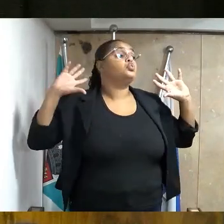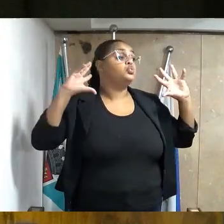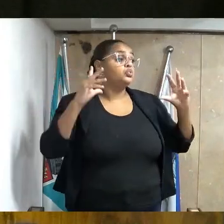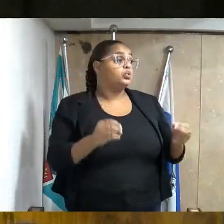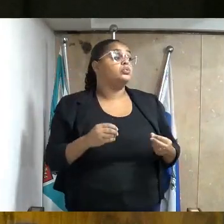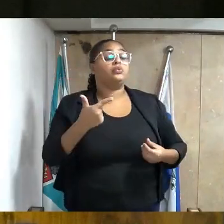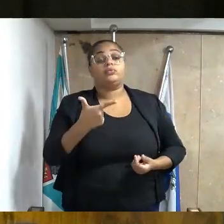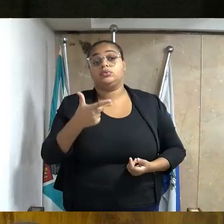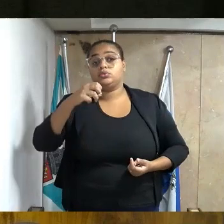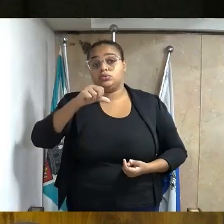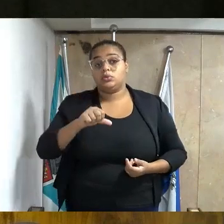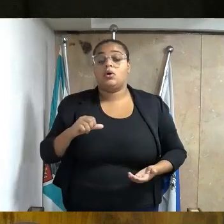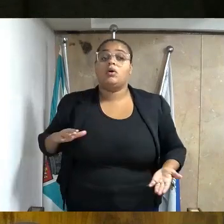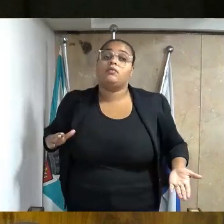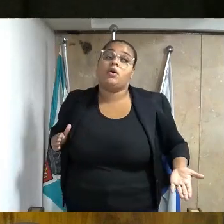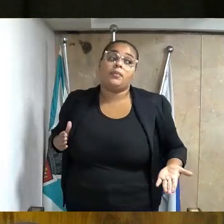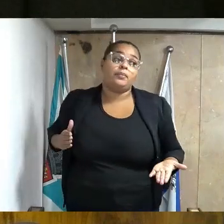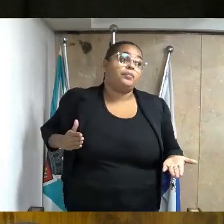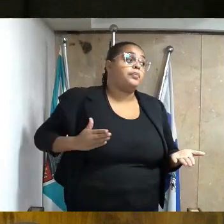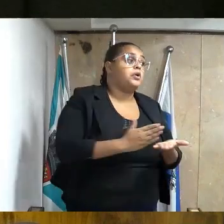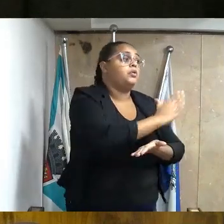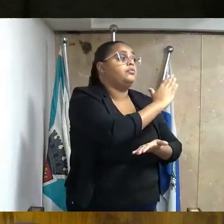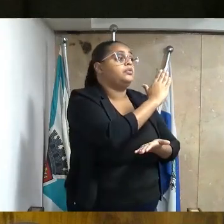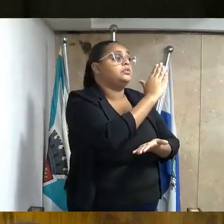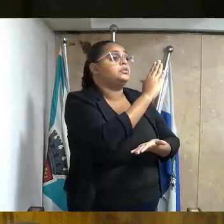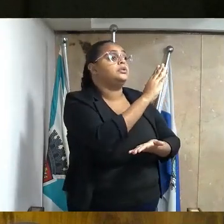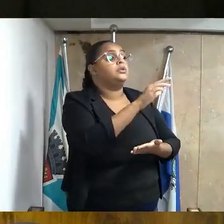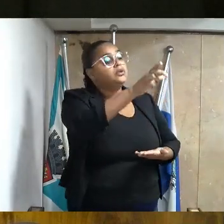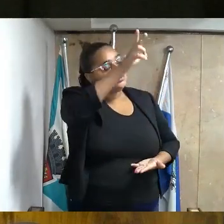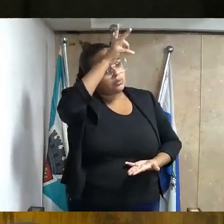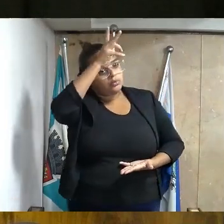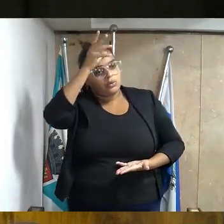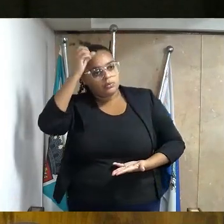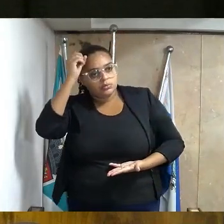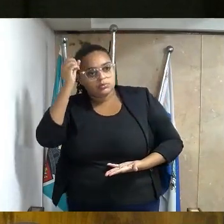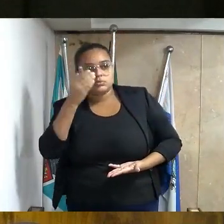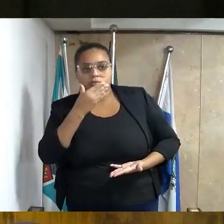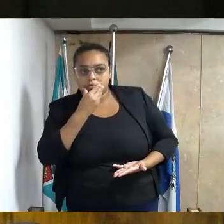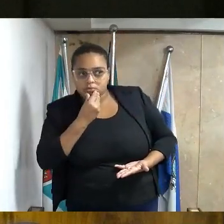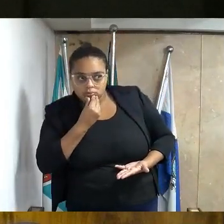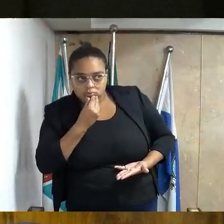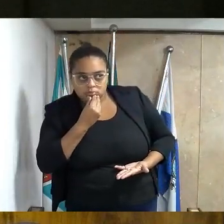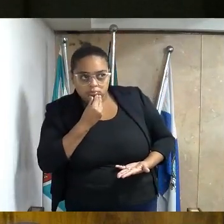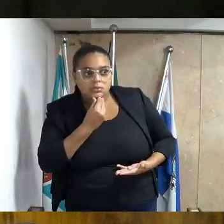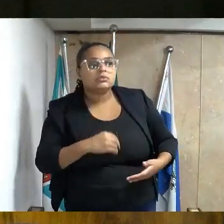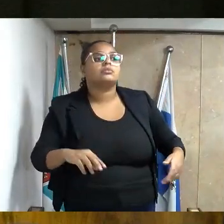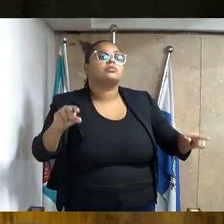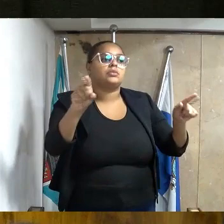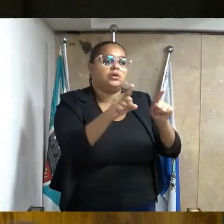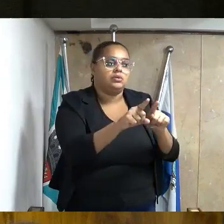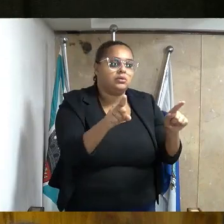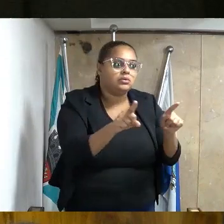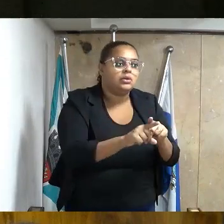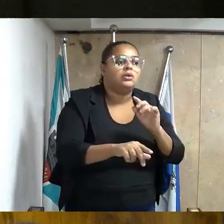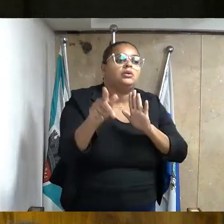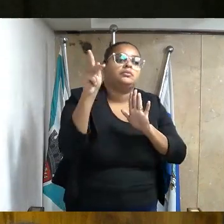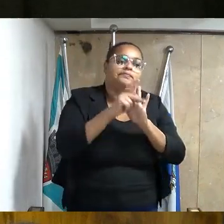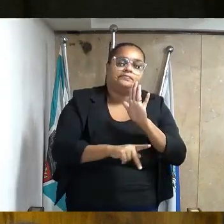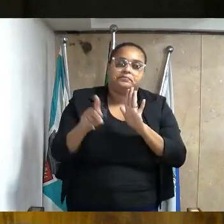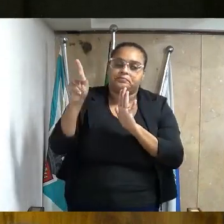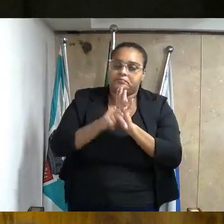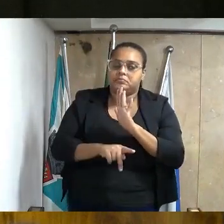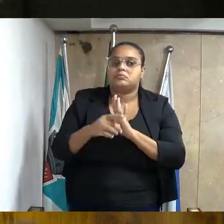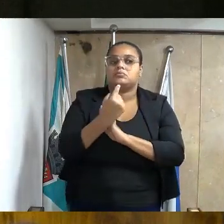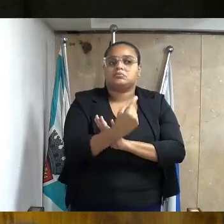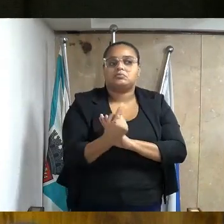29 que aprovam as mensagens do prefeito e aprovam também os projetos de